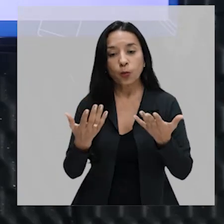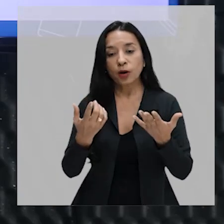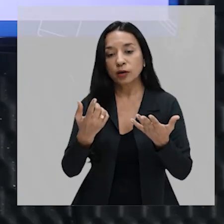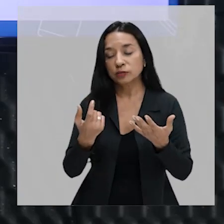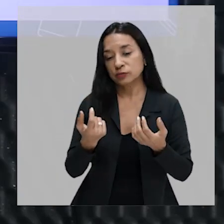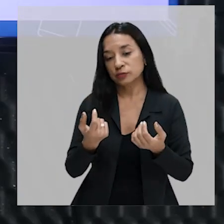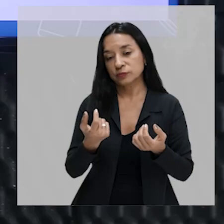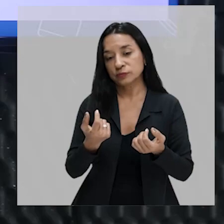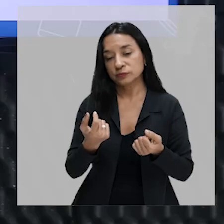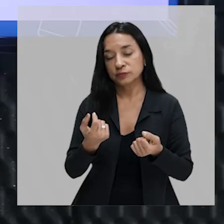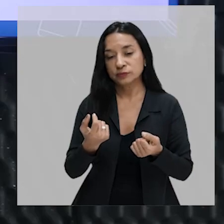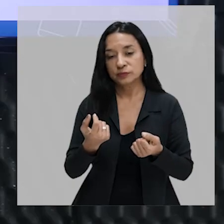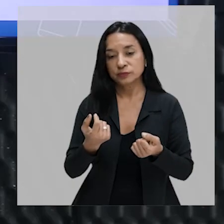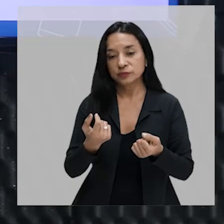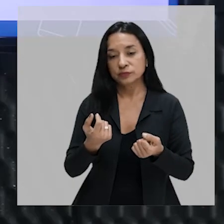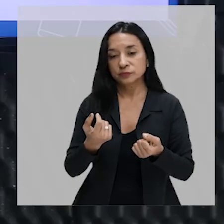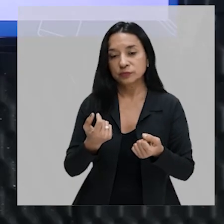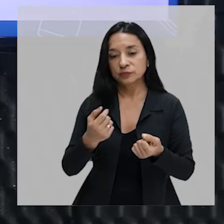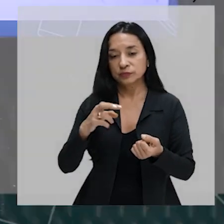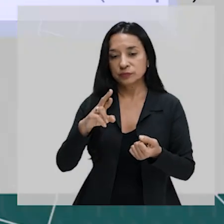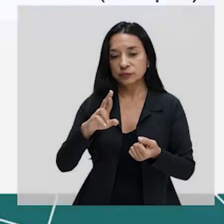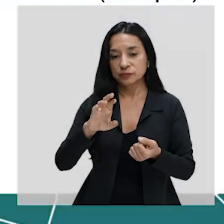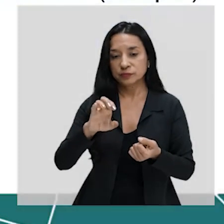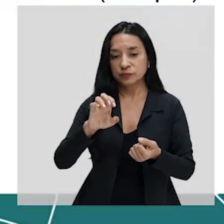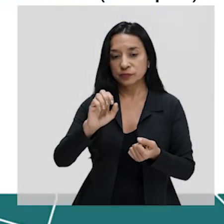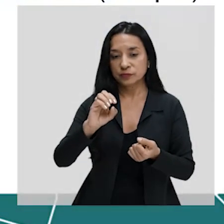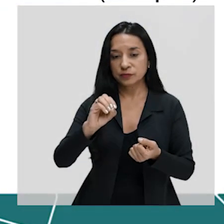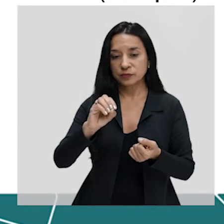eu reuver.